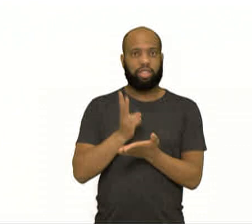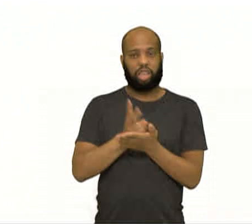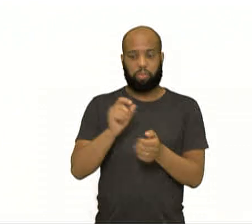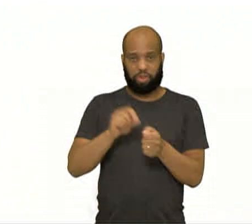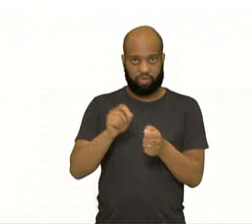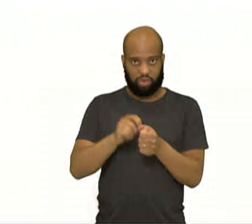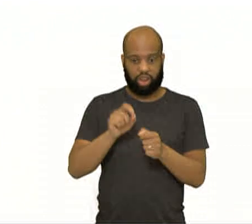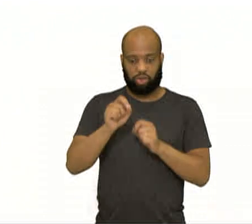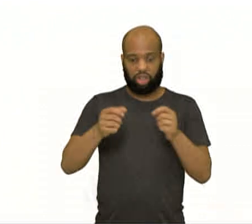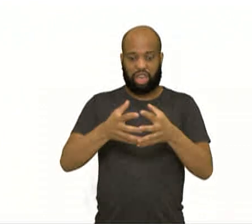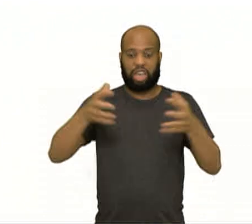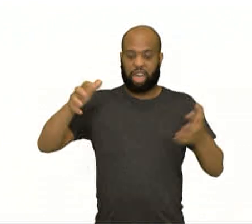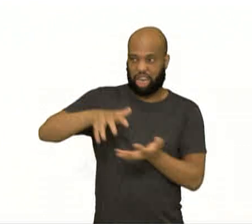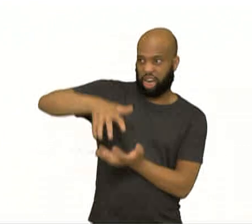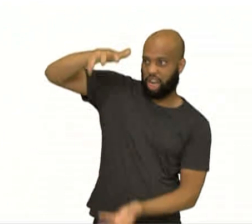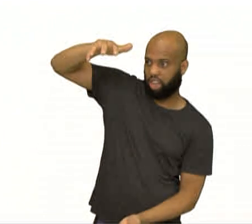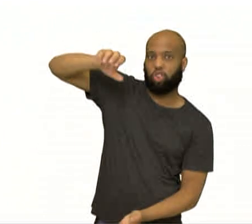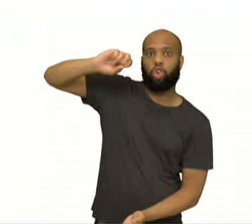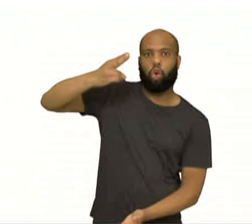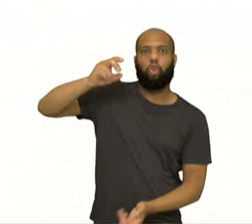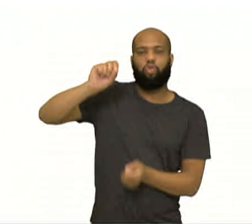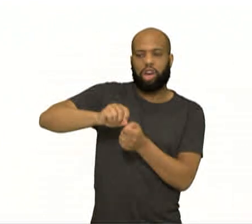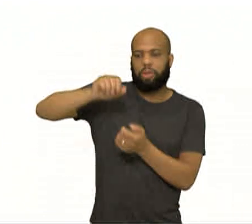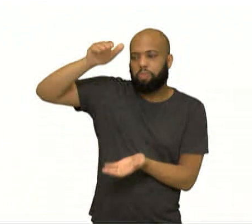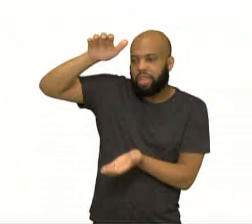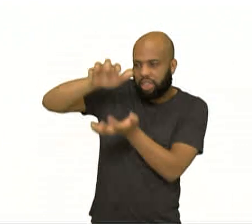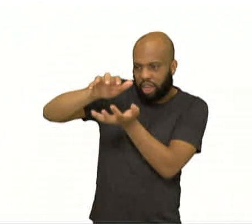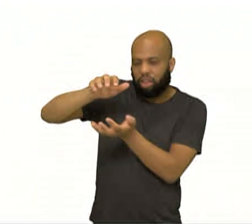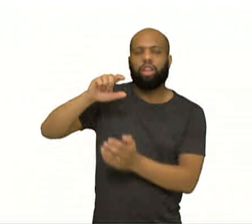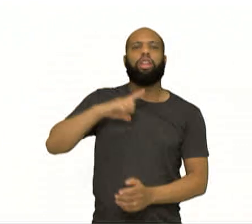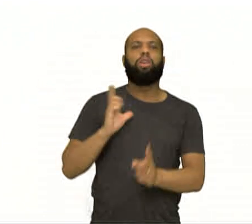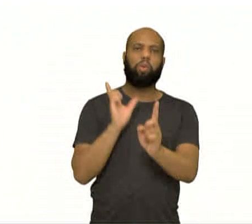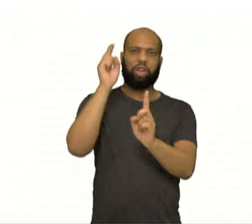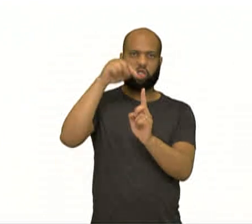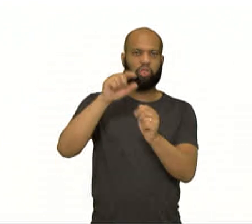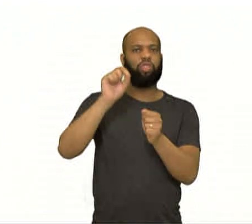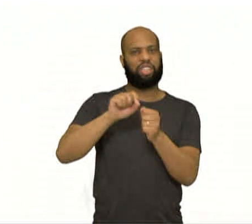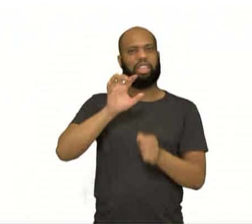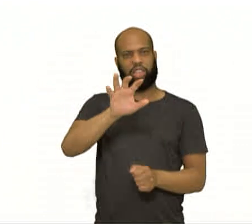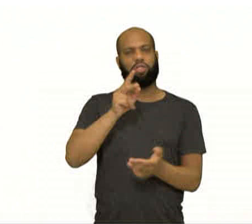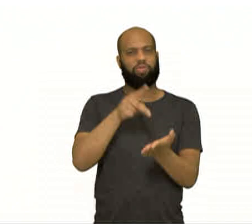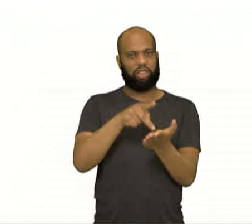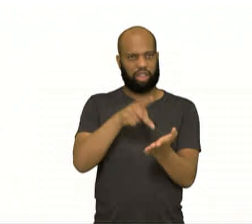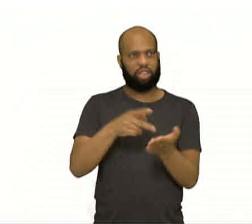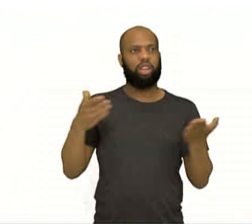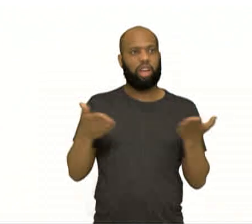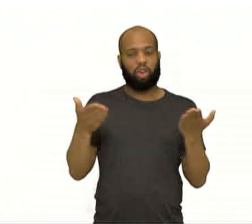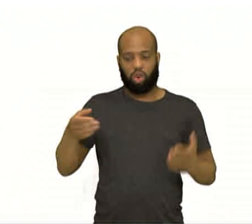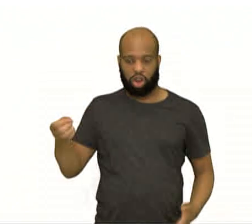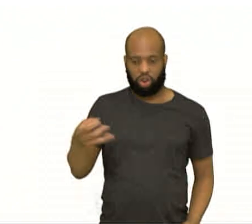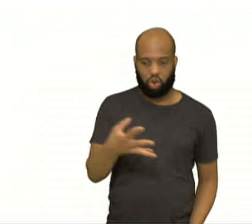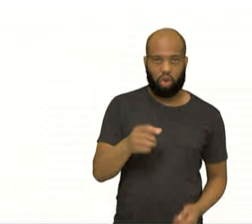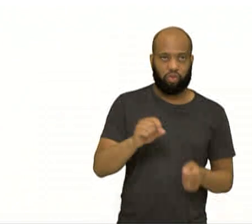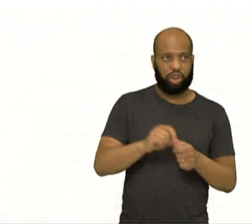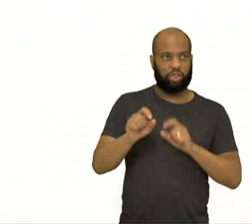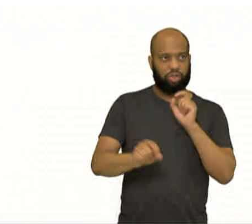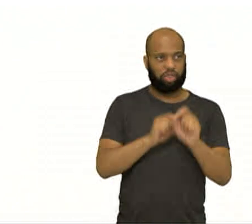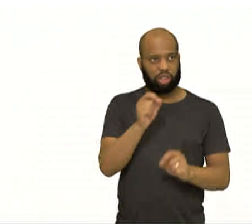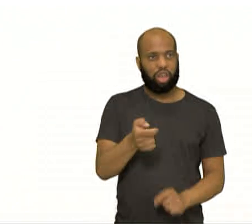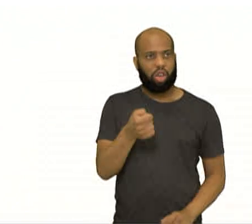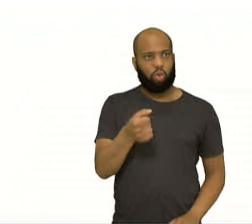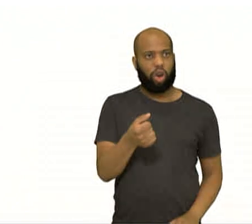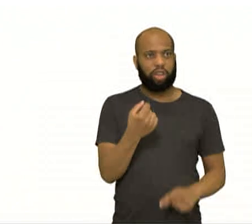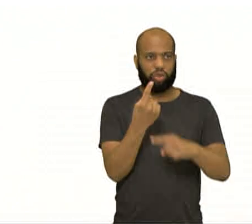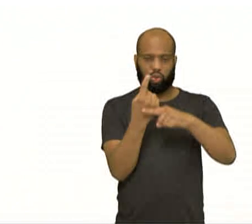pequenas demais, e têm o propósito de desconcentrar mesmo. Agora, novas delas, quase um quarto de tudo que ele já